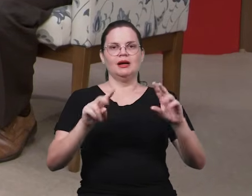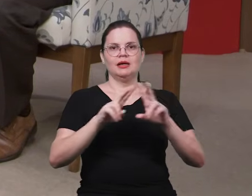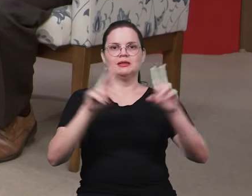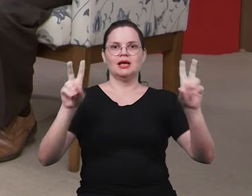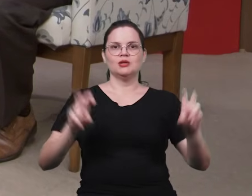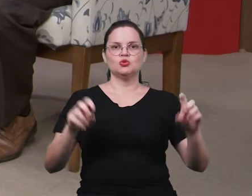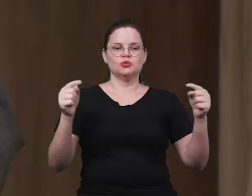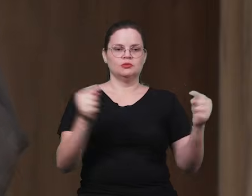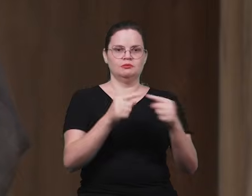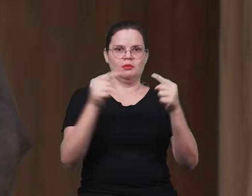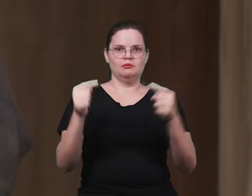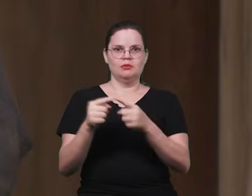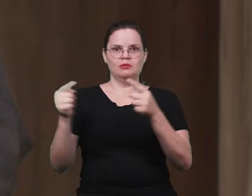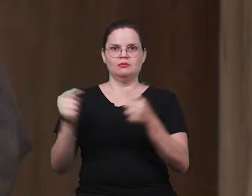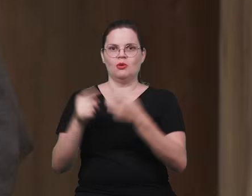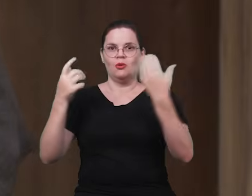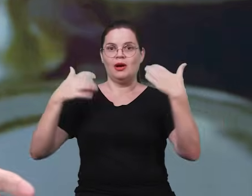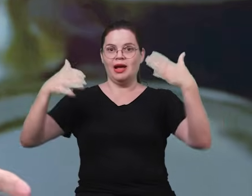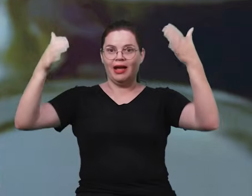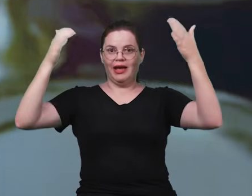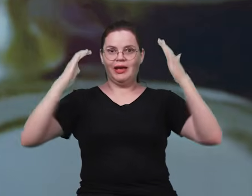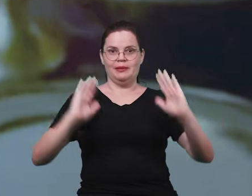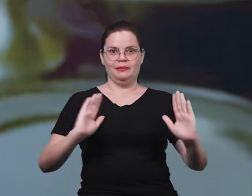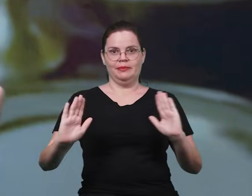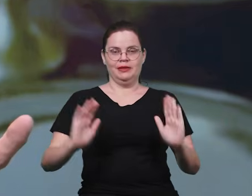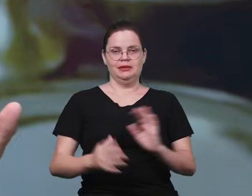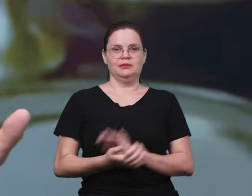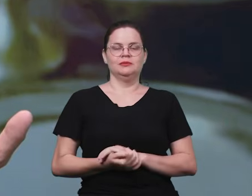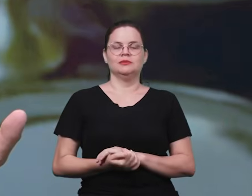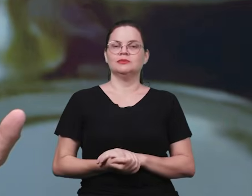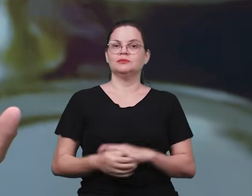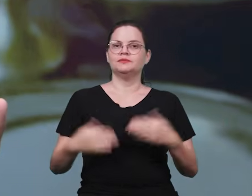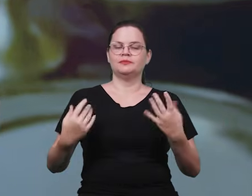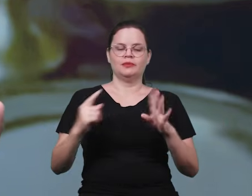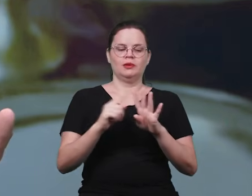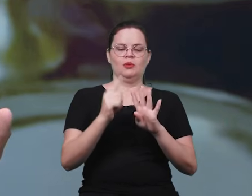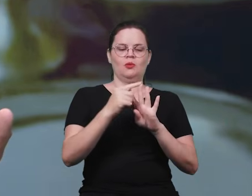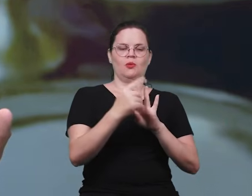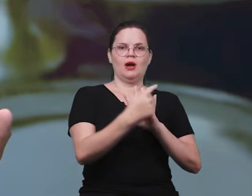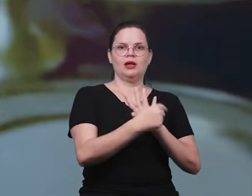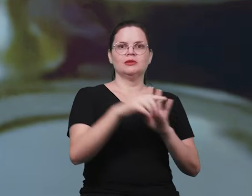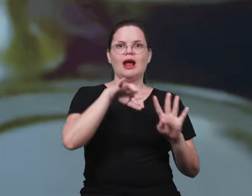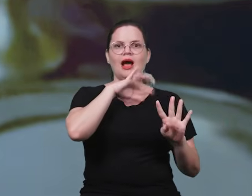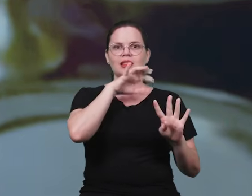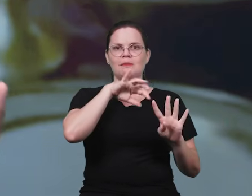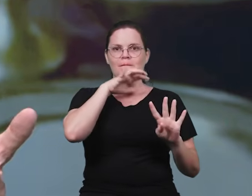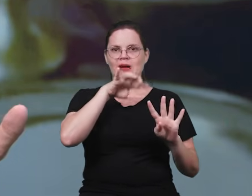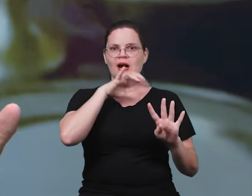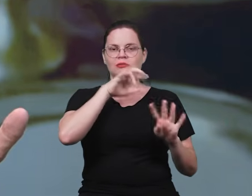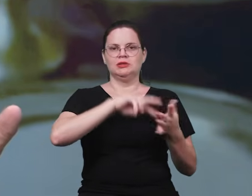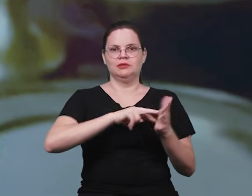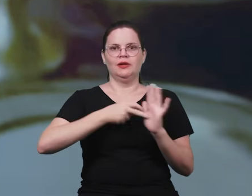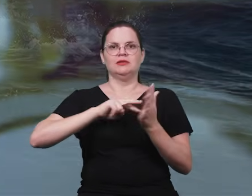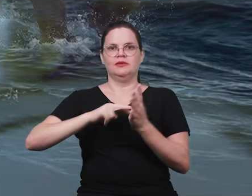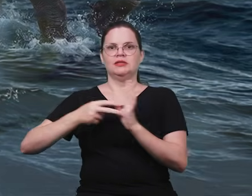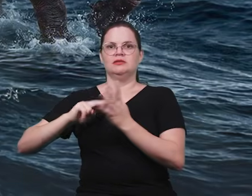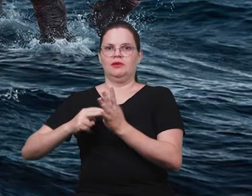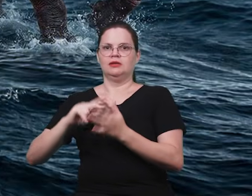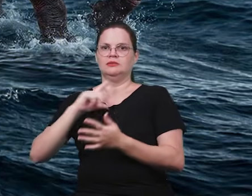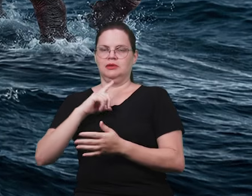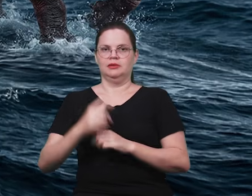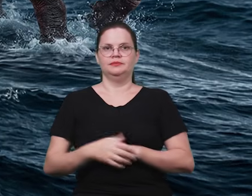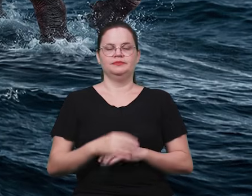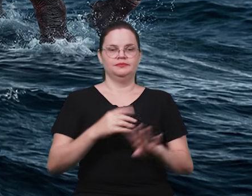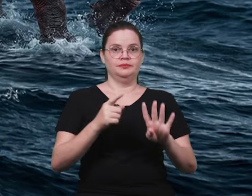Esses reinos. Então, meus irmãos, são quatro animais simbólicos. Só fazendo uma recapitulação,